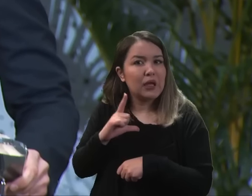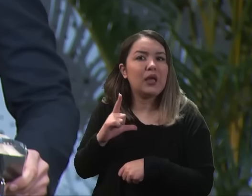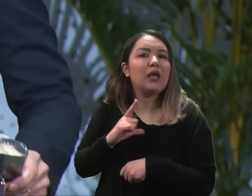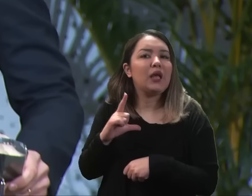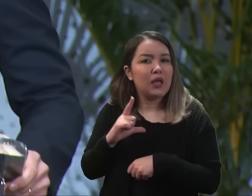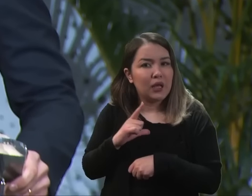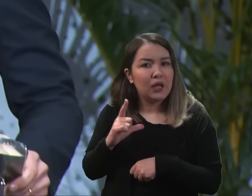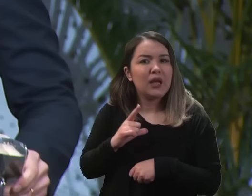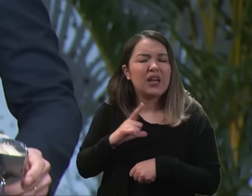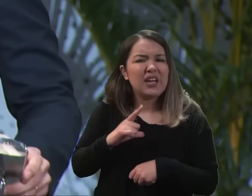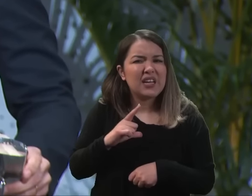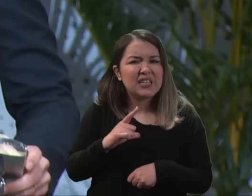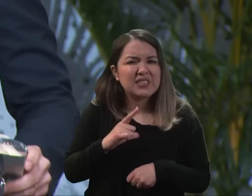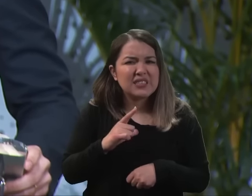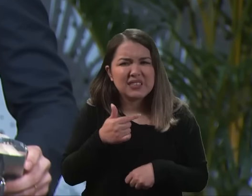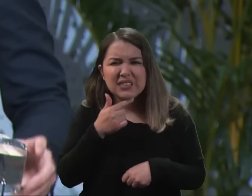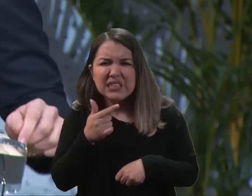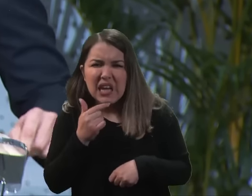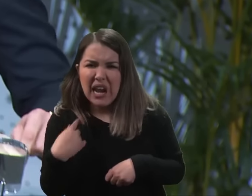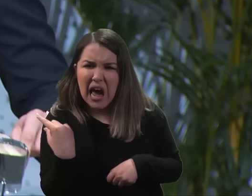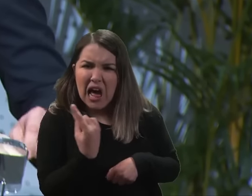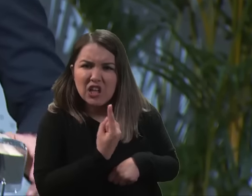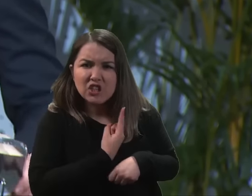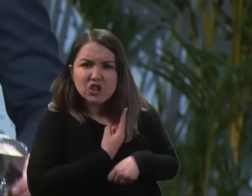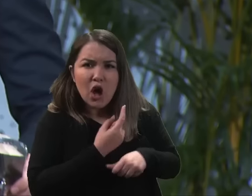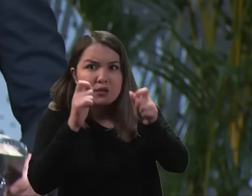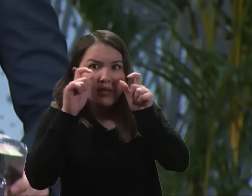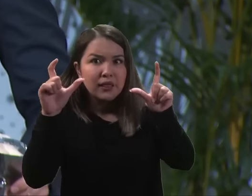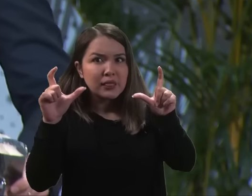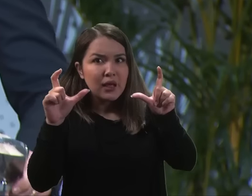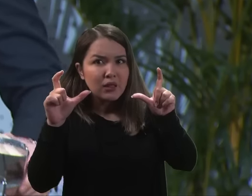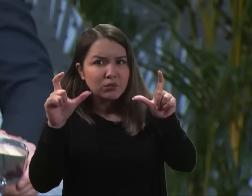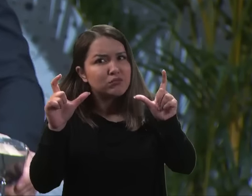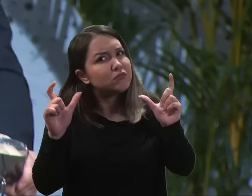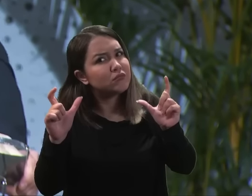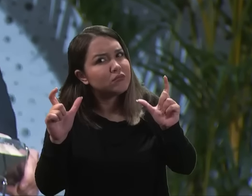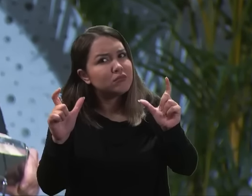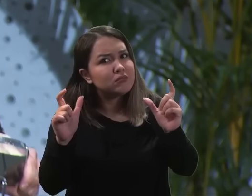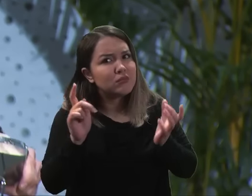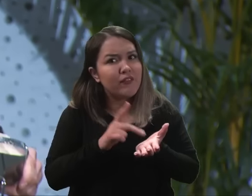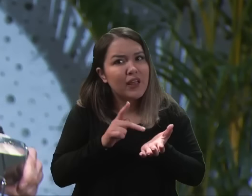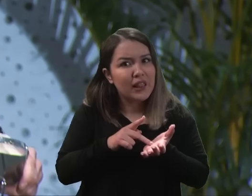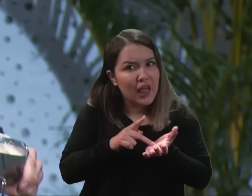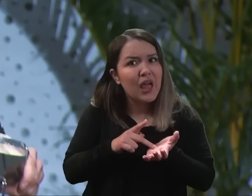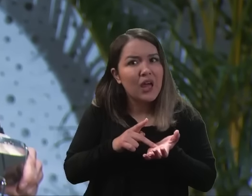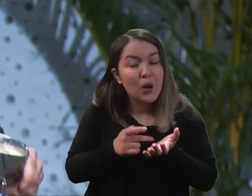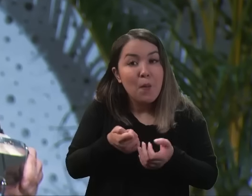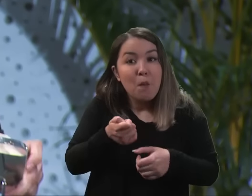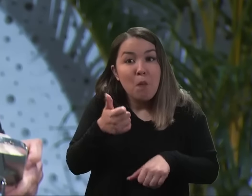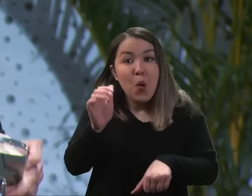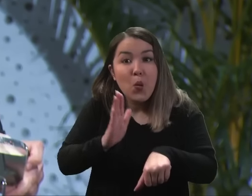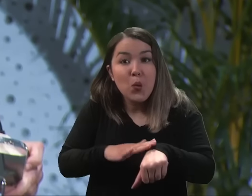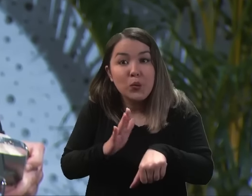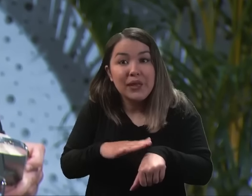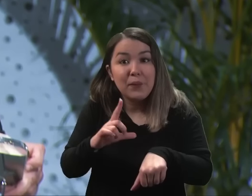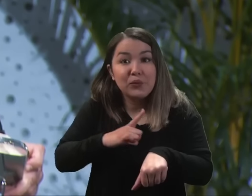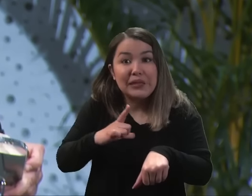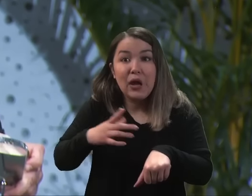Será que nós estamos atentos a esta realidade? De que pouco tempo nos resta